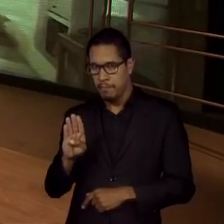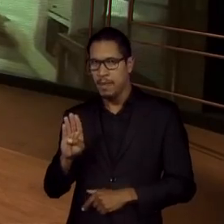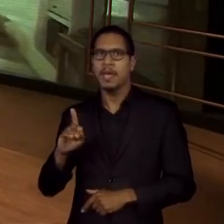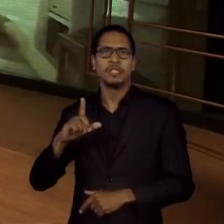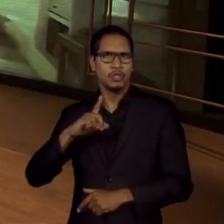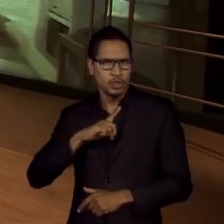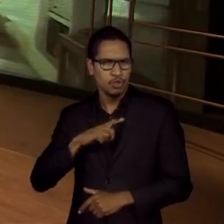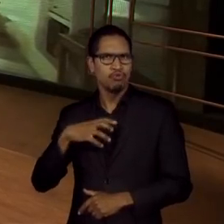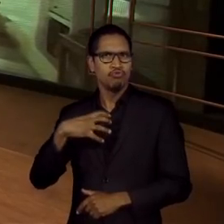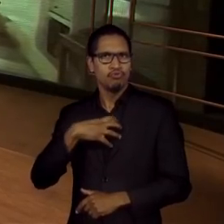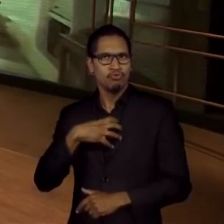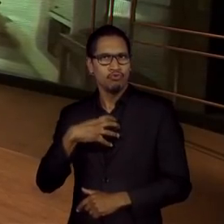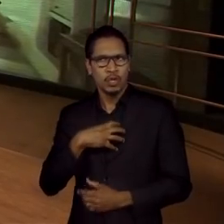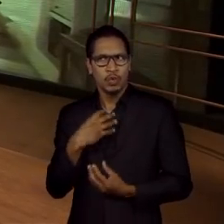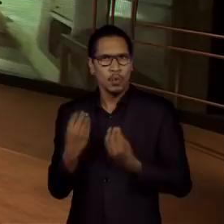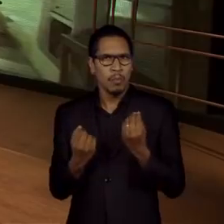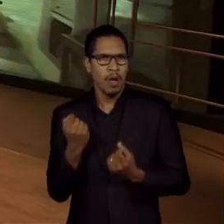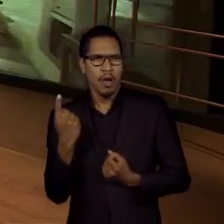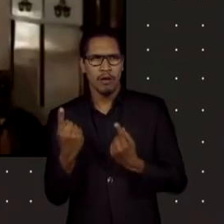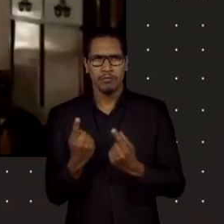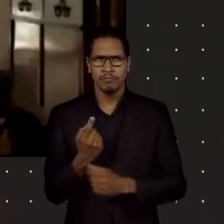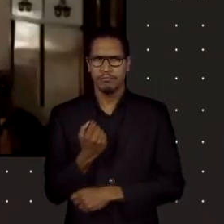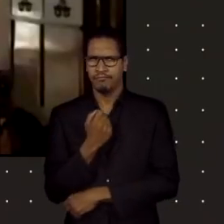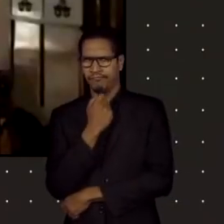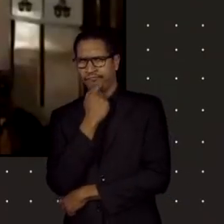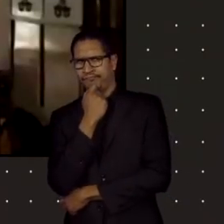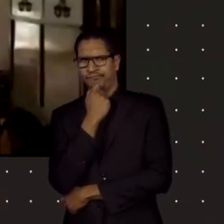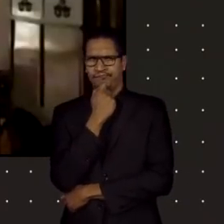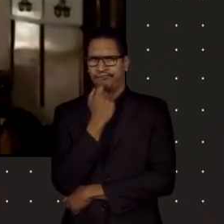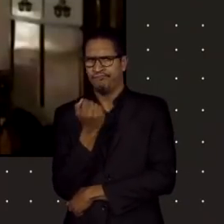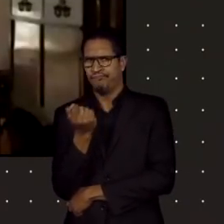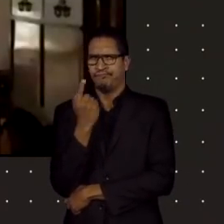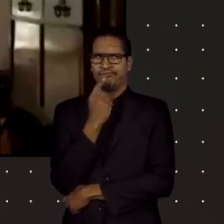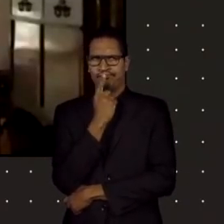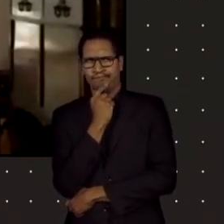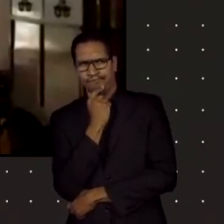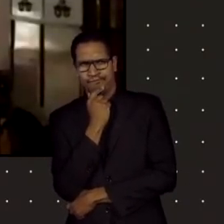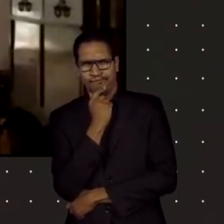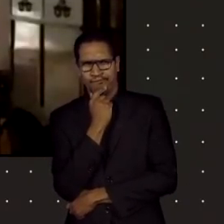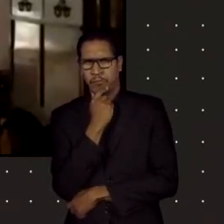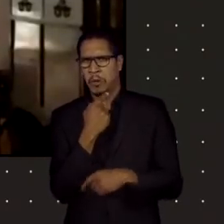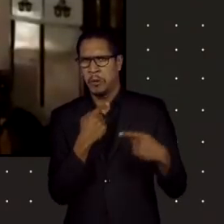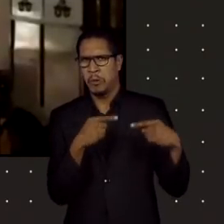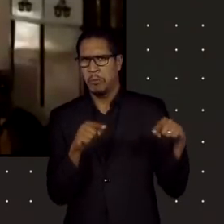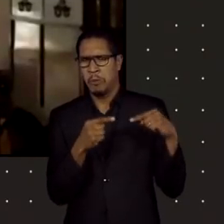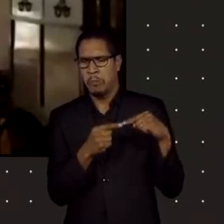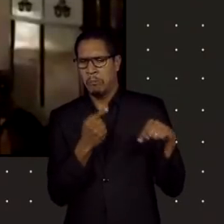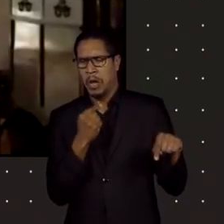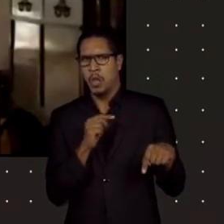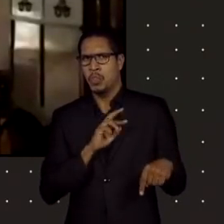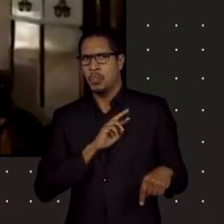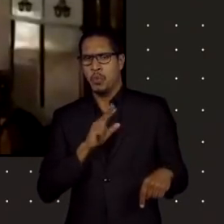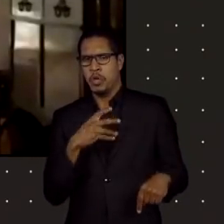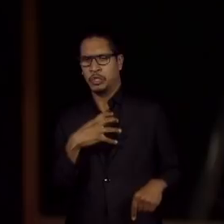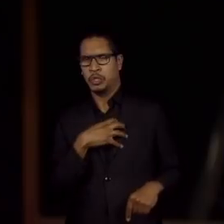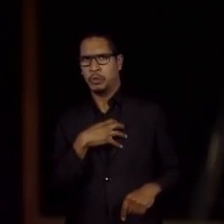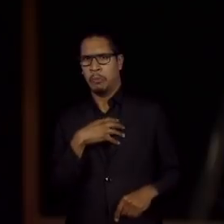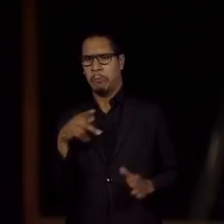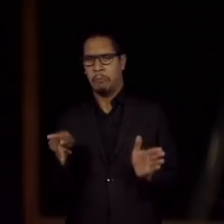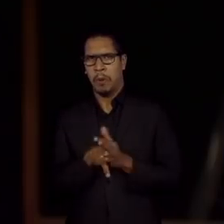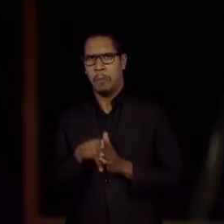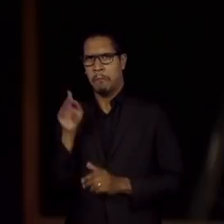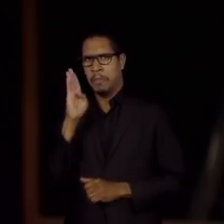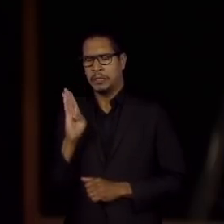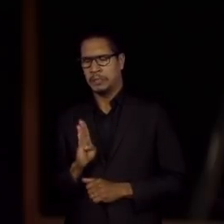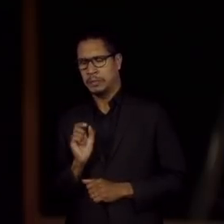assim, torcendo o nariz por aquela coisa, porque achava que nós fazíamos uma música que não era bem brasileira e tudo e tal, né? A própria